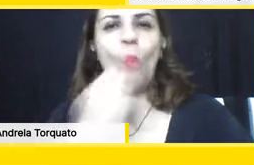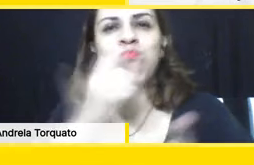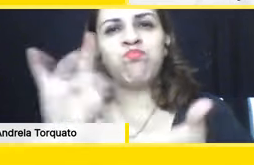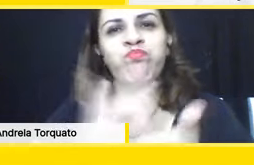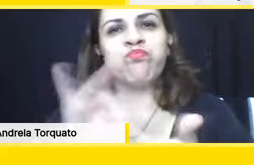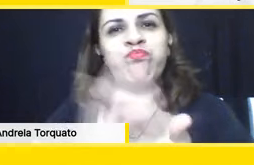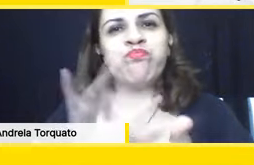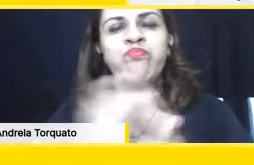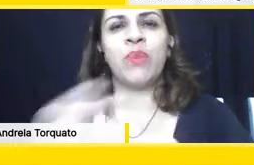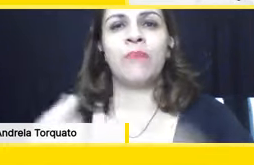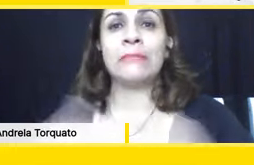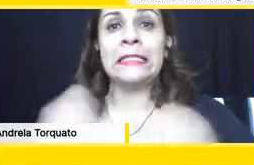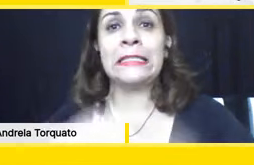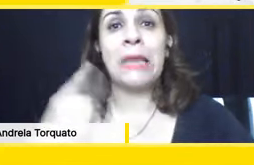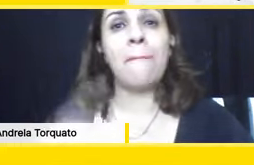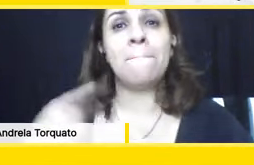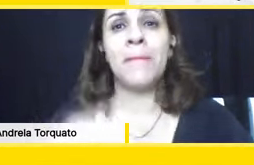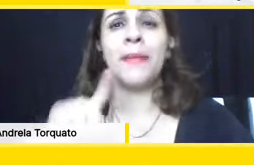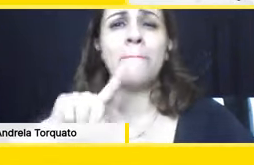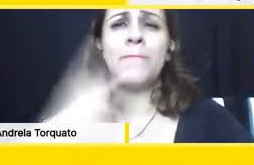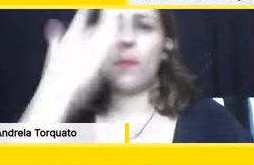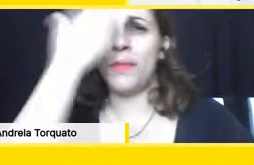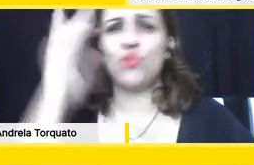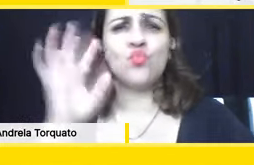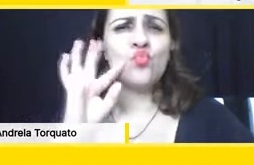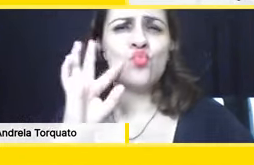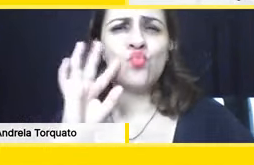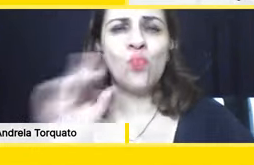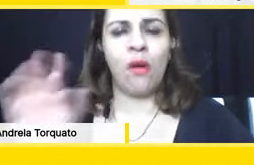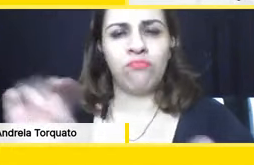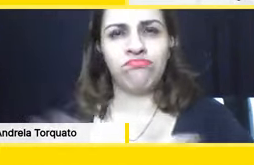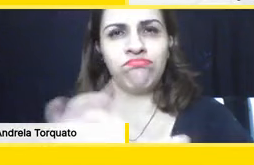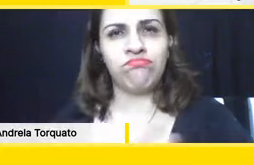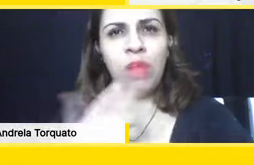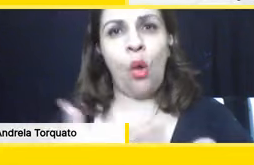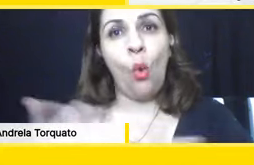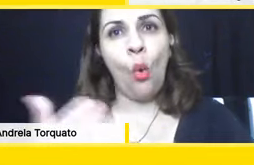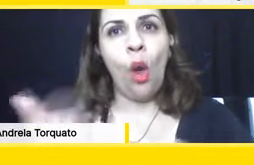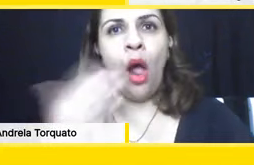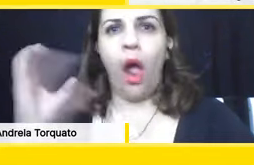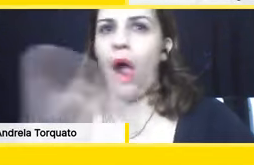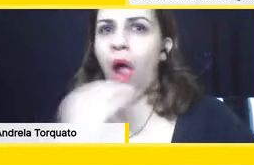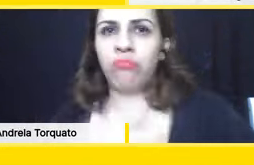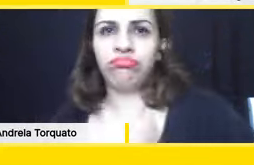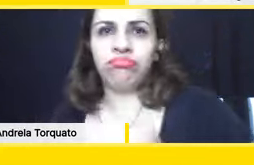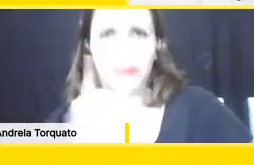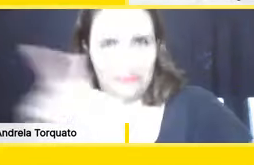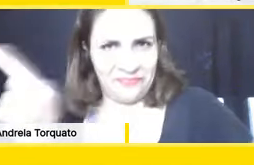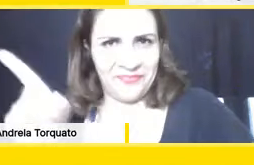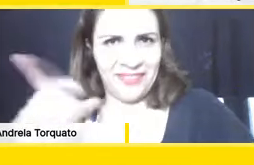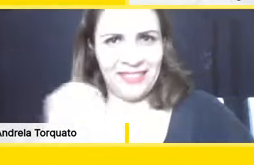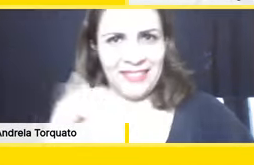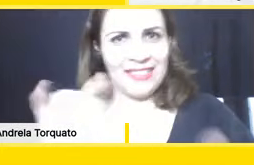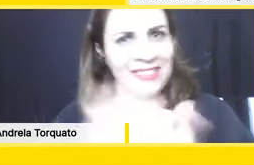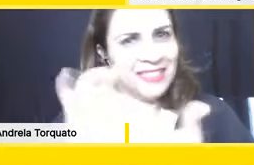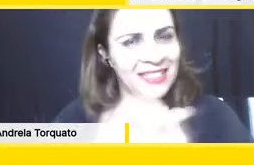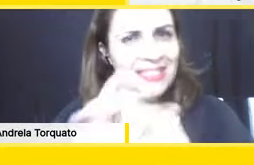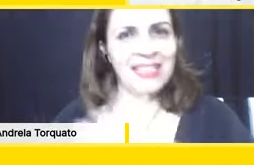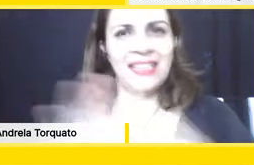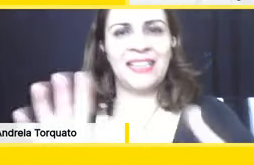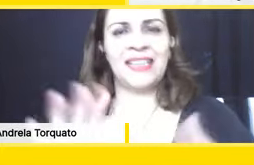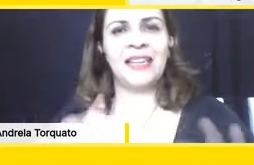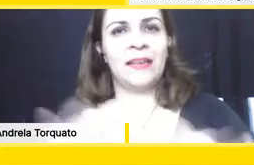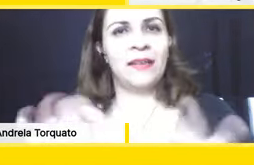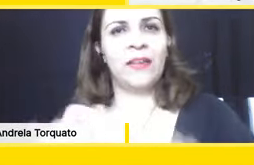precisa de pelo menos 1.000 pessoas inscritas para a gente fazer ao vivo lá também, tá? É só digitar